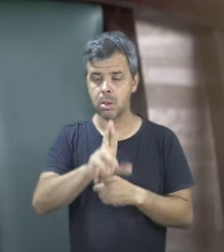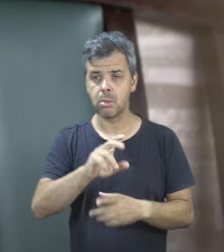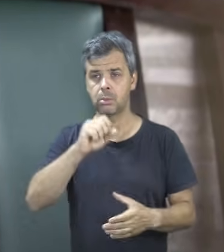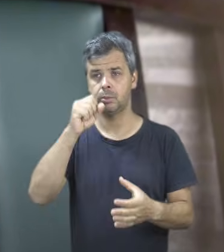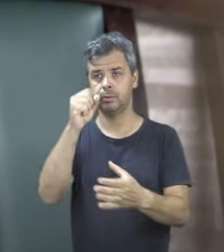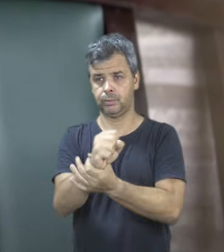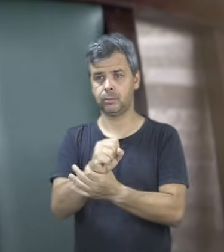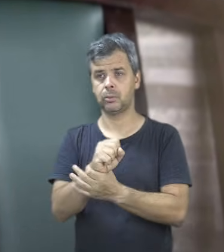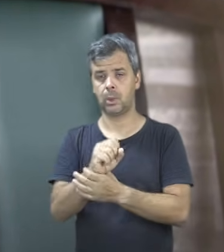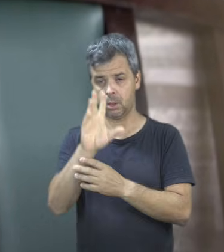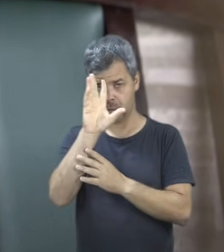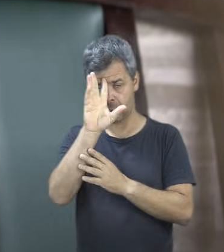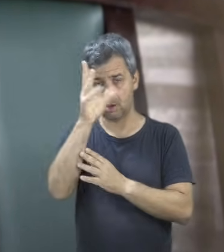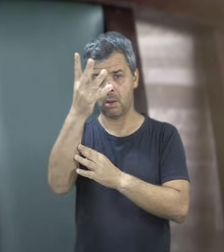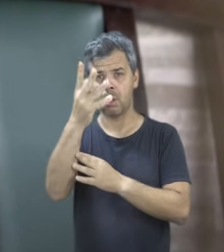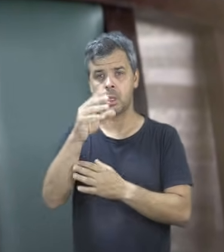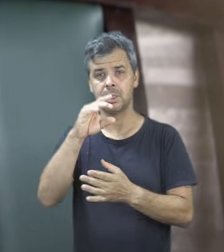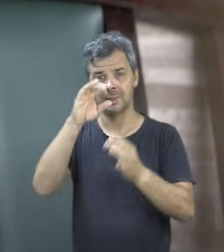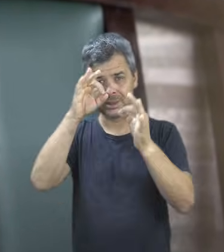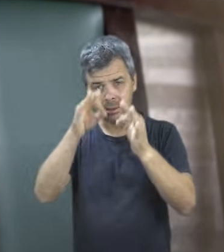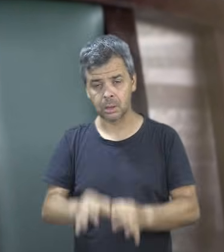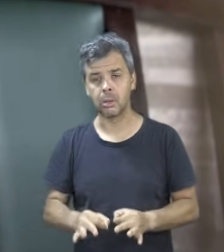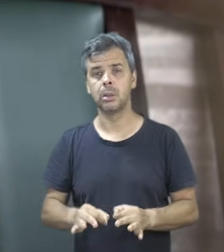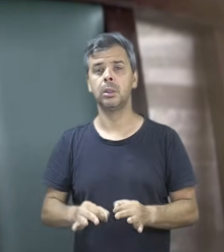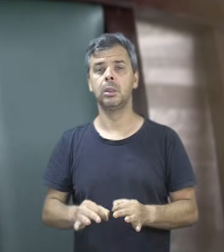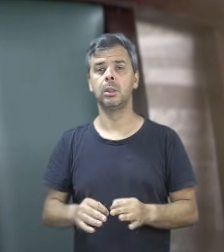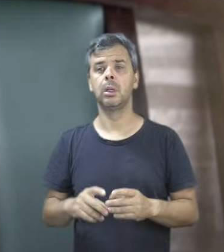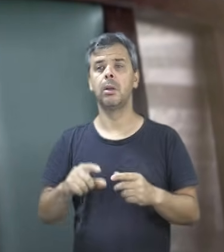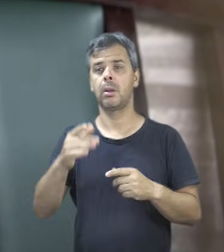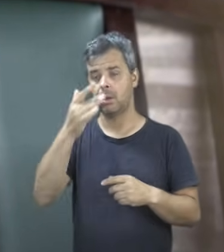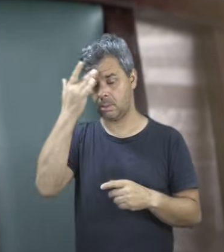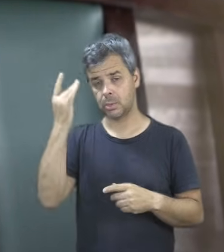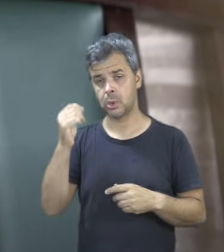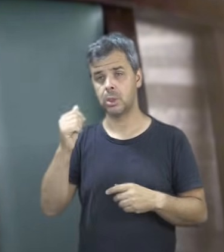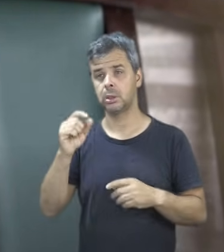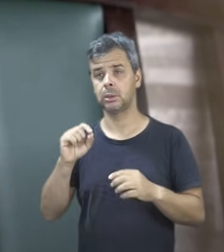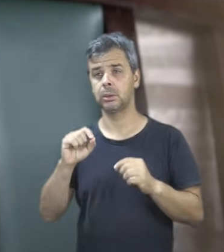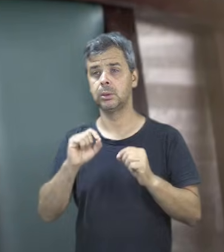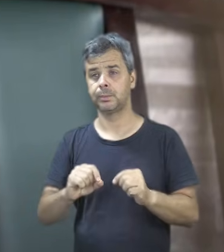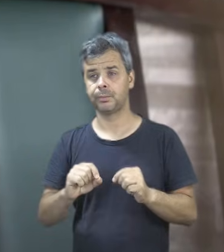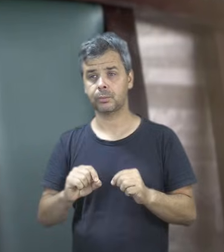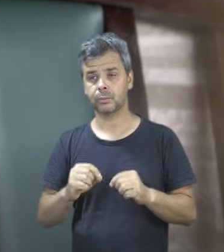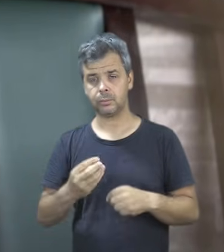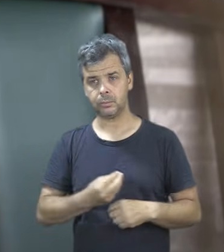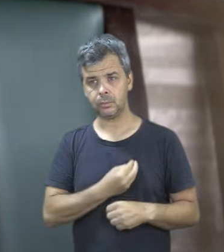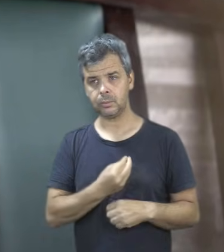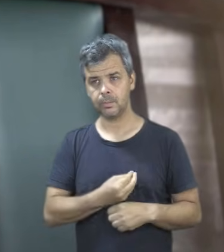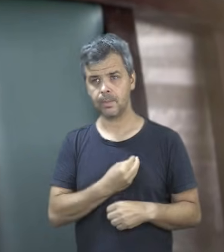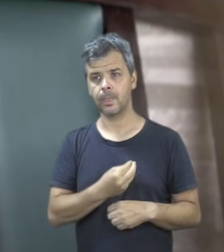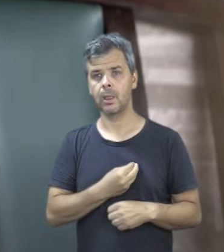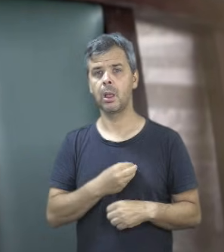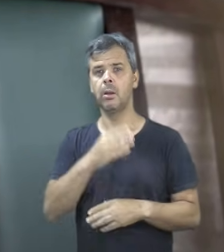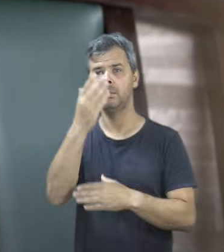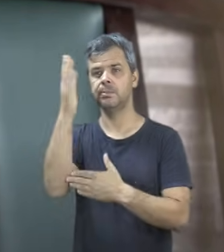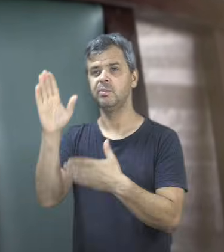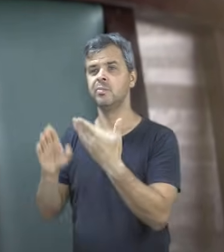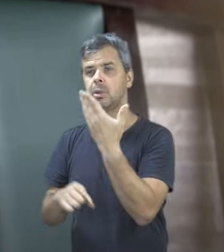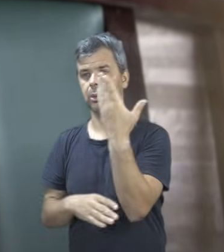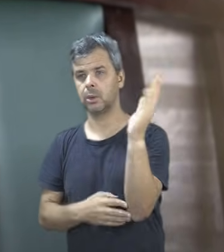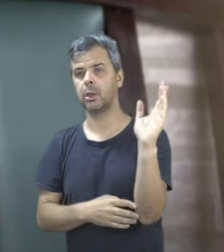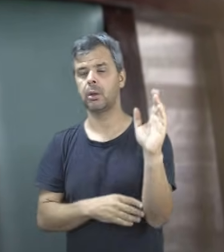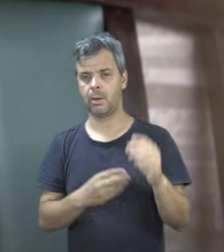garantir decisões adequadas para aqueles e aquelas que vivem nas florestas